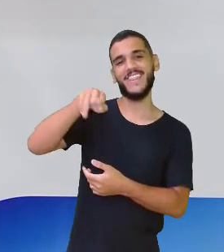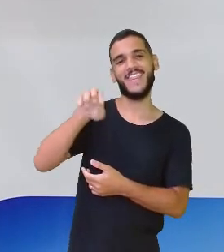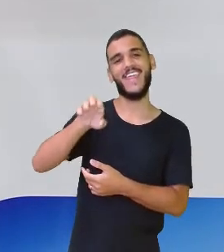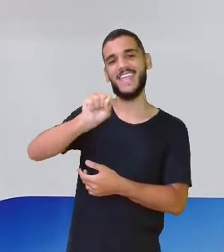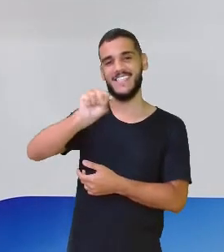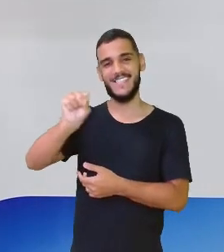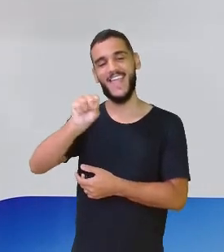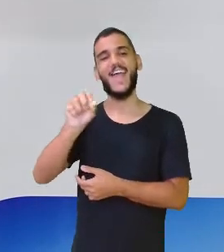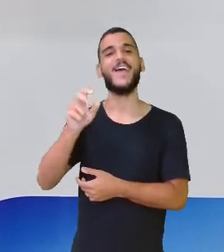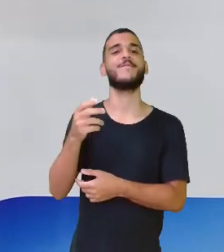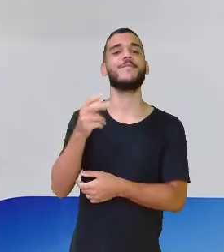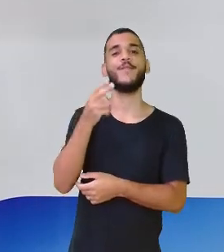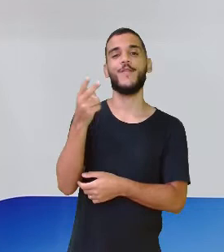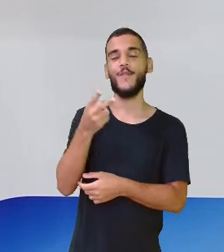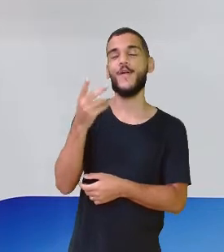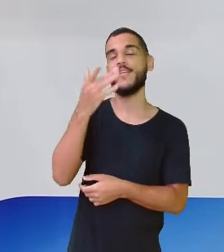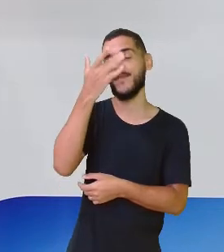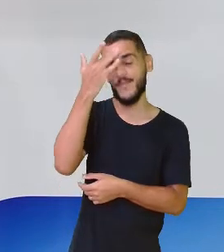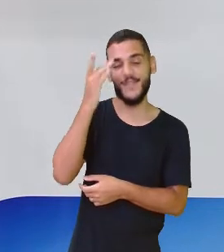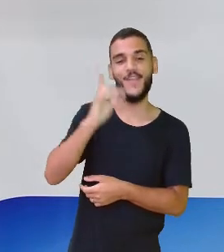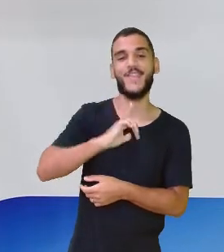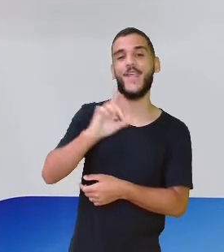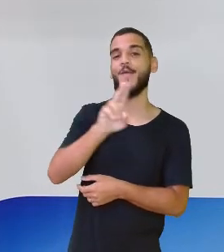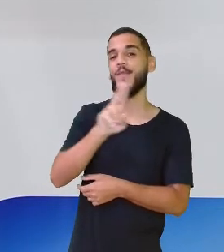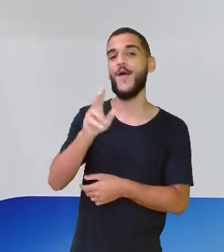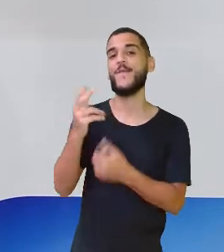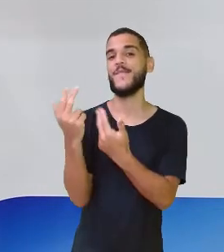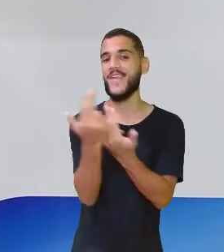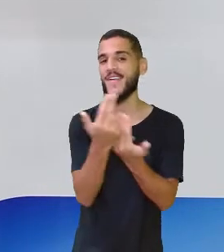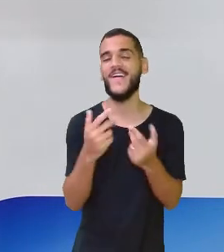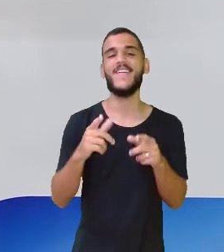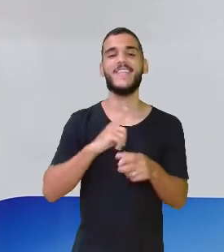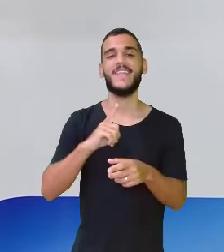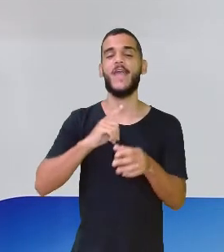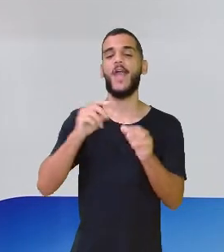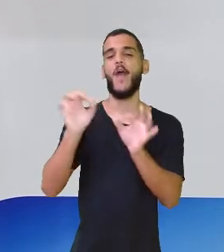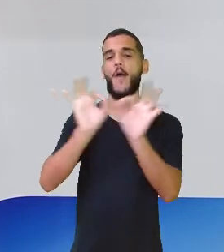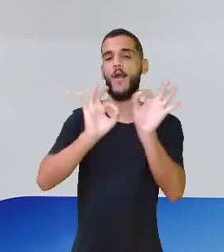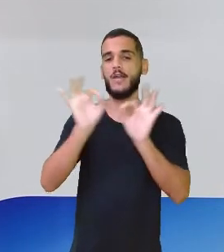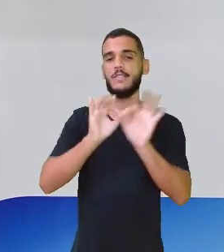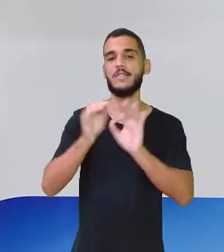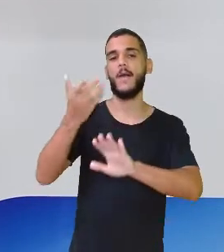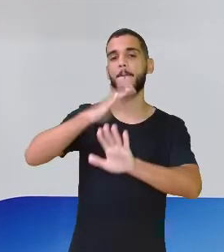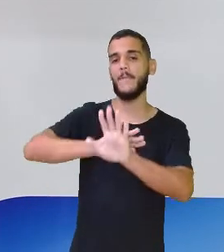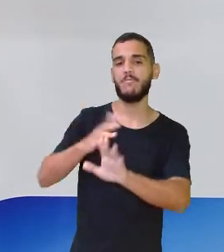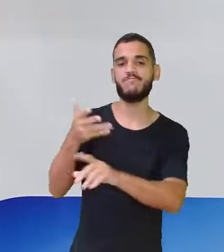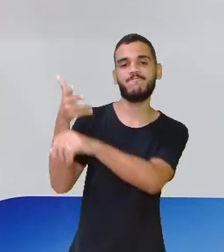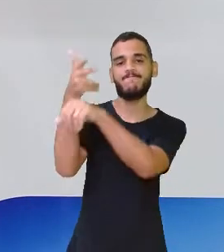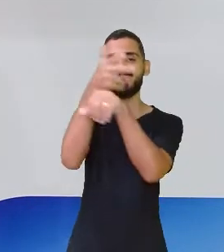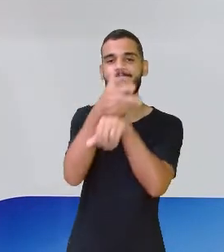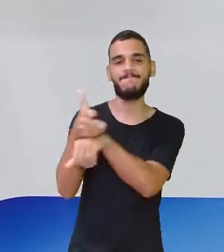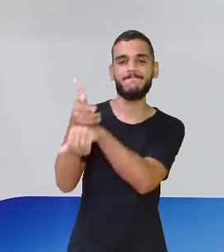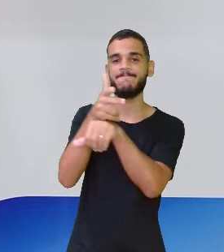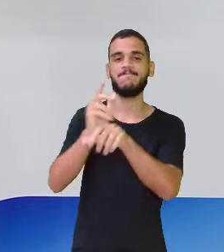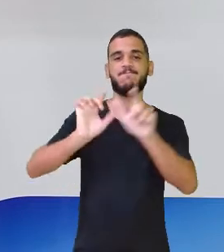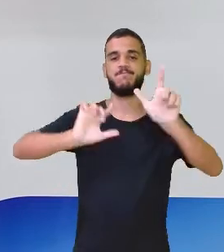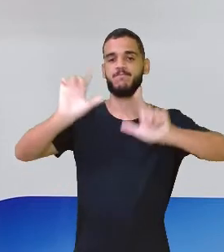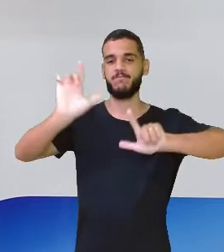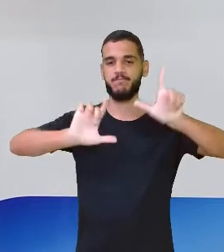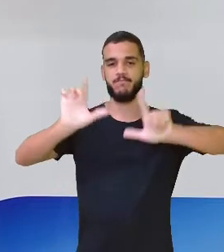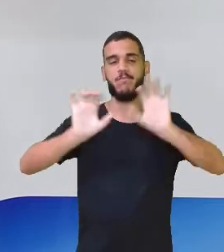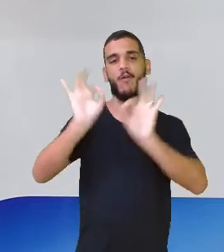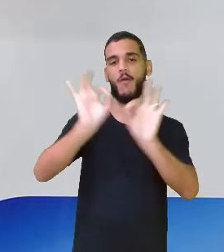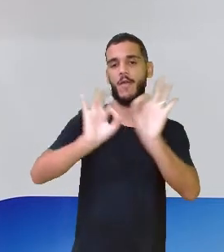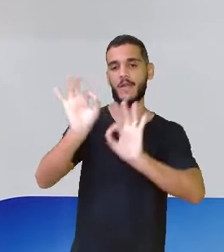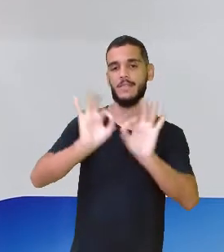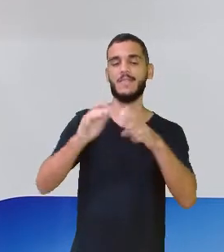das câmeras, fazendo aí todos os enquadramentos para que a gente ofereça aí a melhor aula possível para